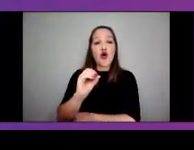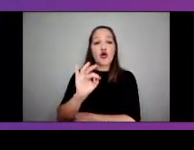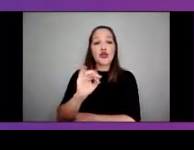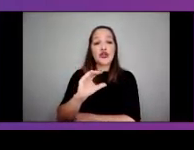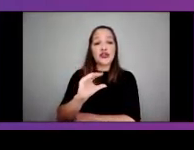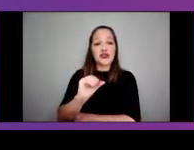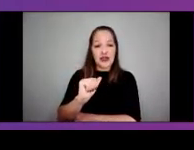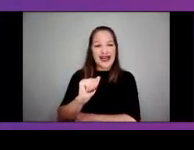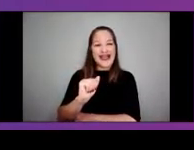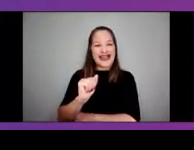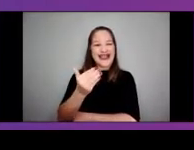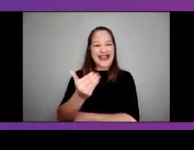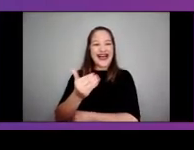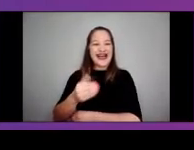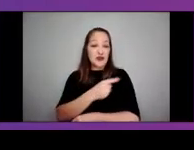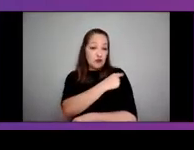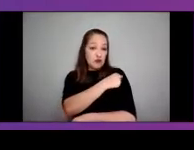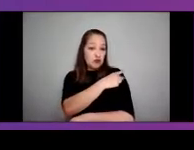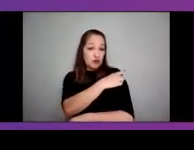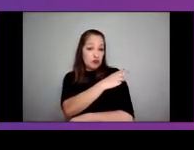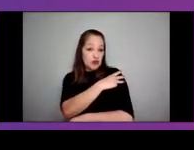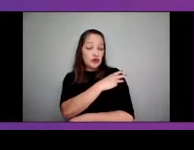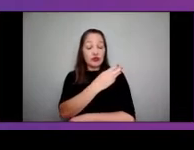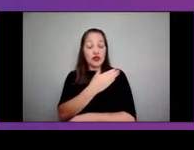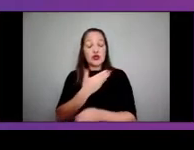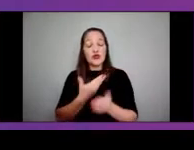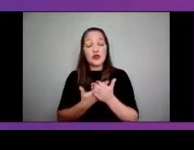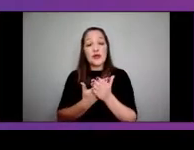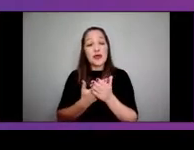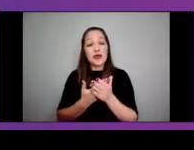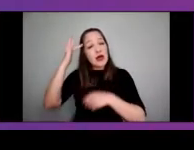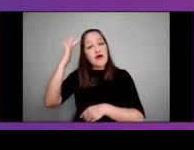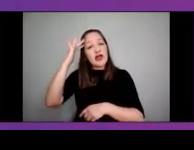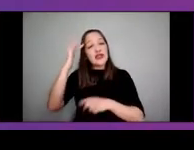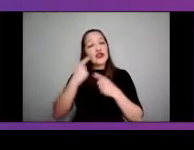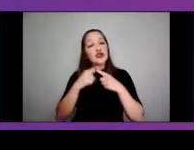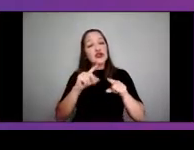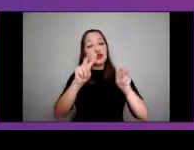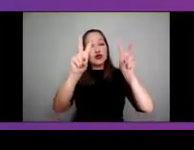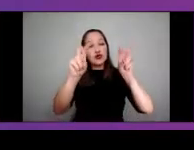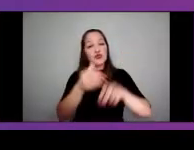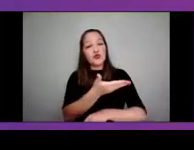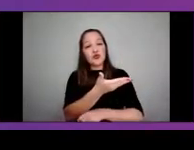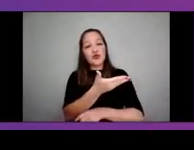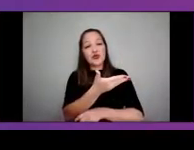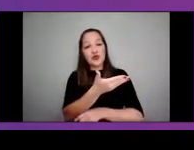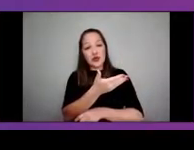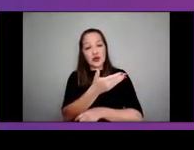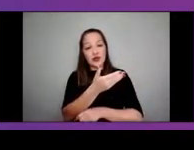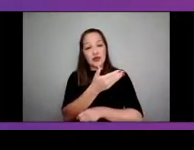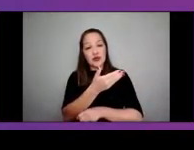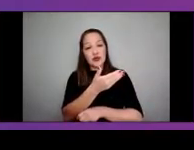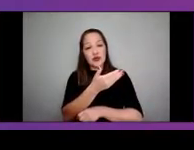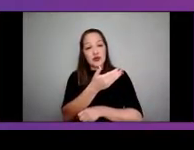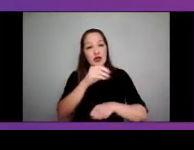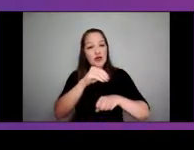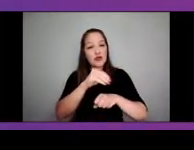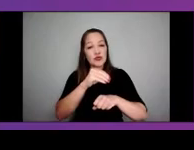acho que aí vem uma outra uma reflexão crítica sobre essa questão do compartimento da